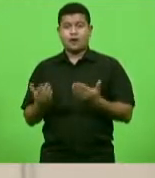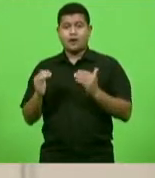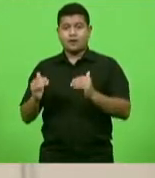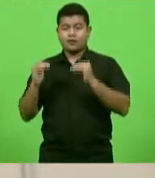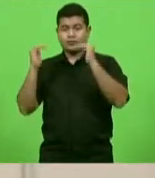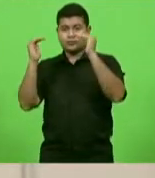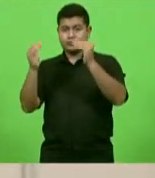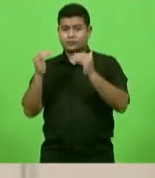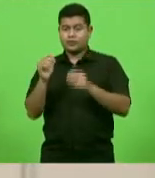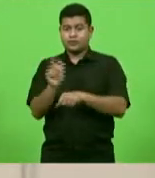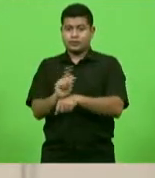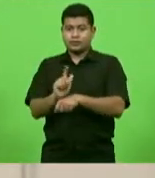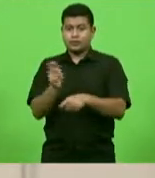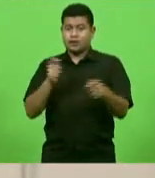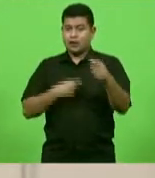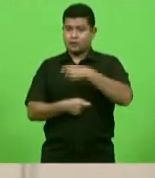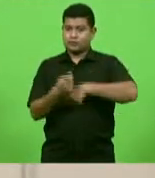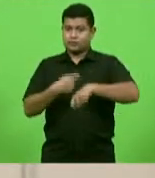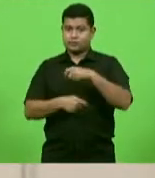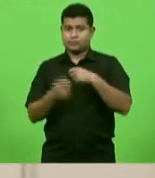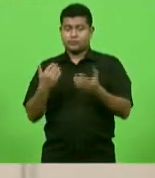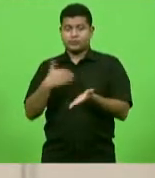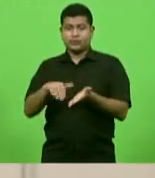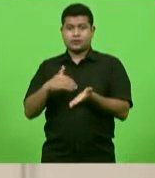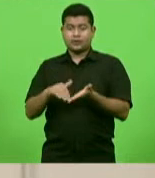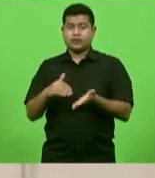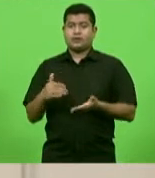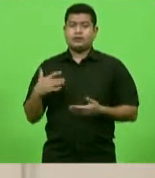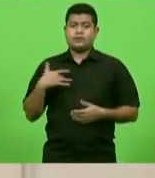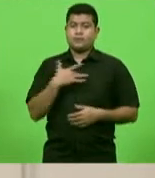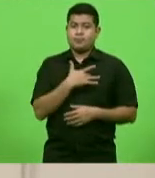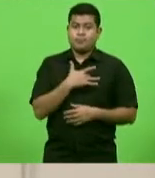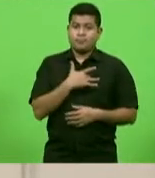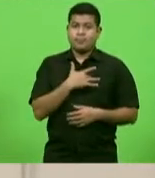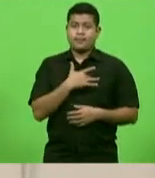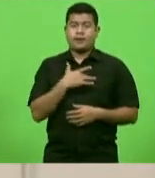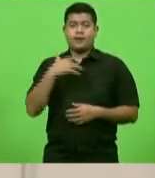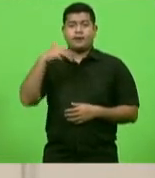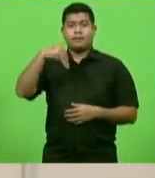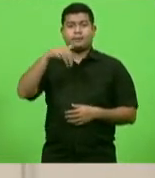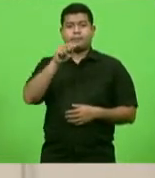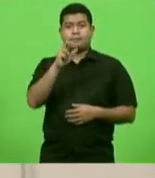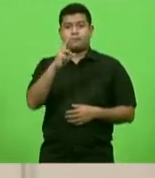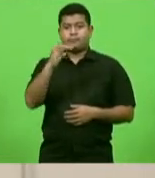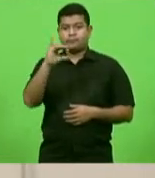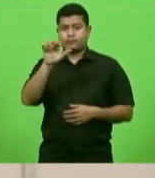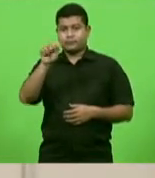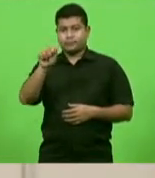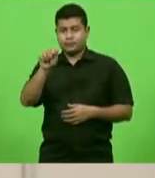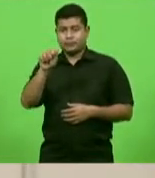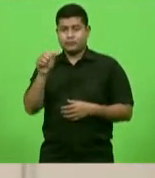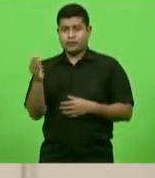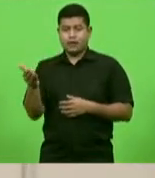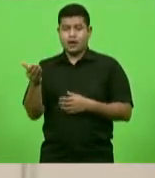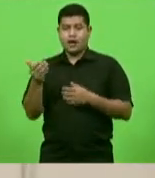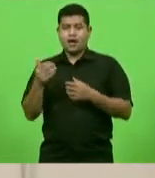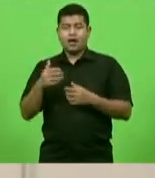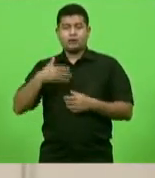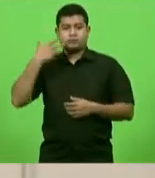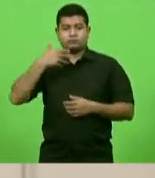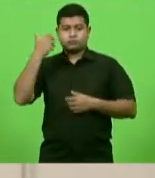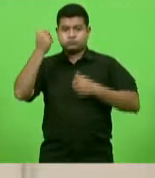de gestão administrativa da Secretaria de Saúde, Márcia Regina Pauli, em seu depoimento à